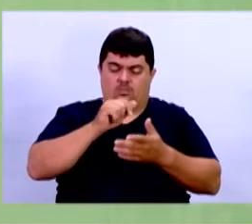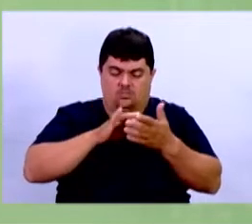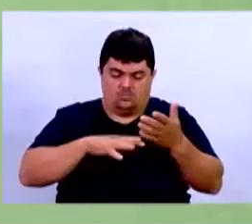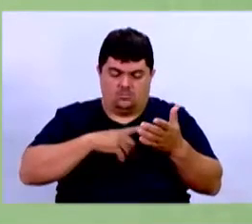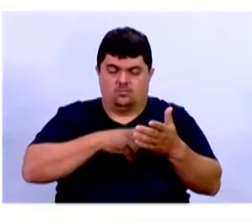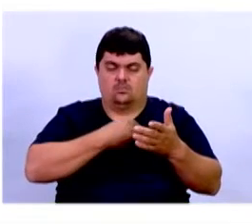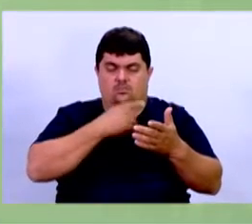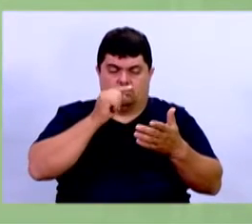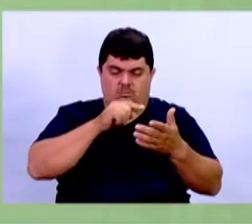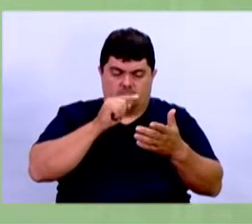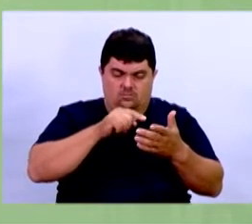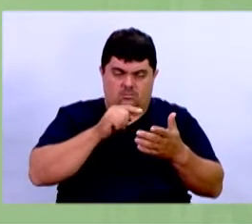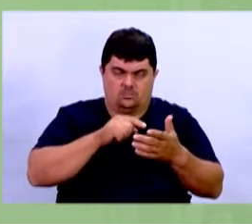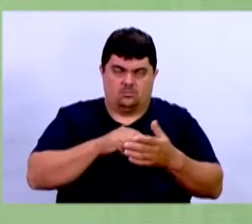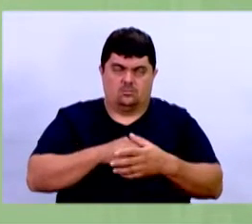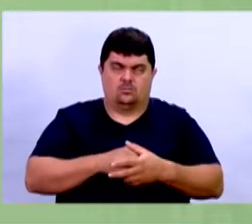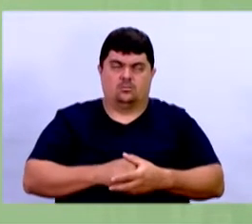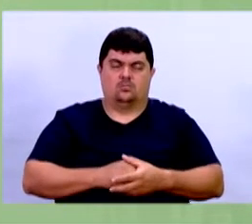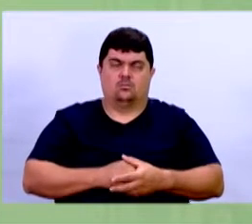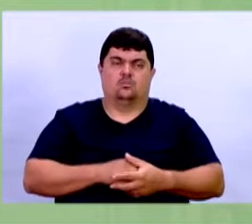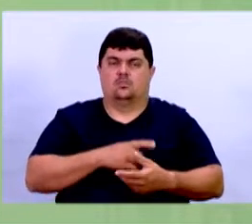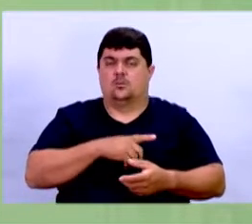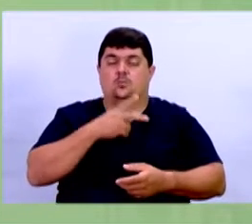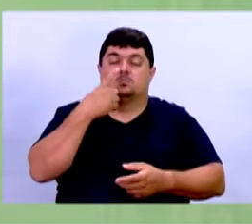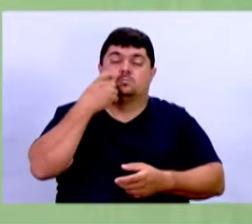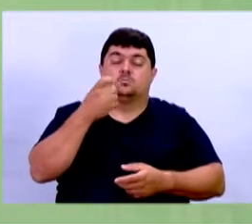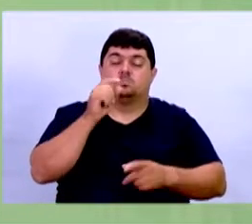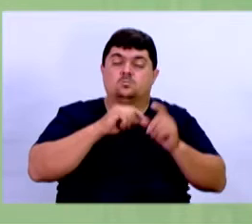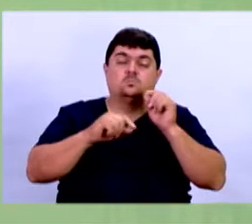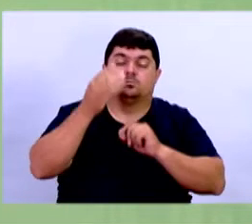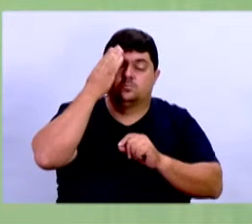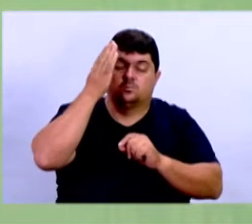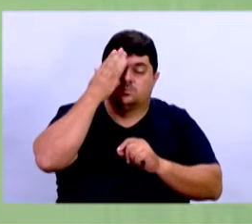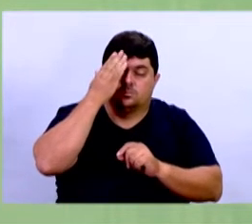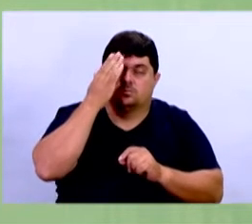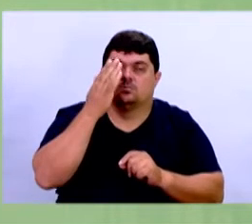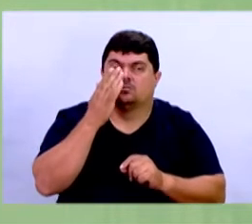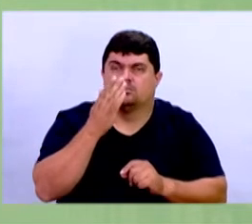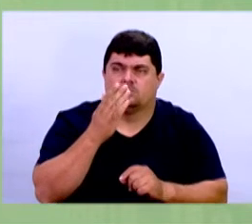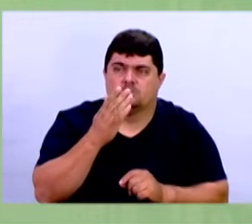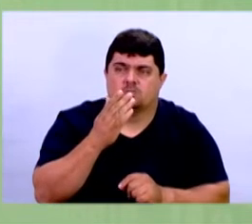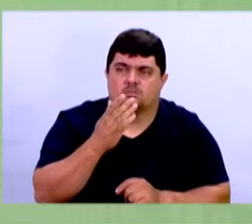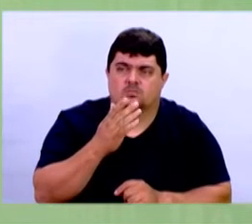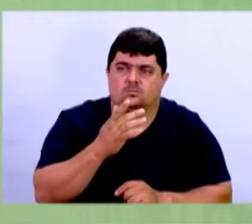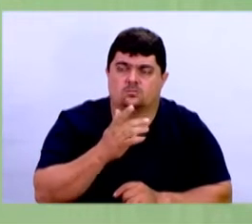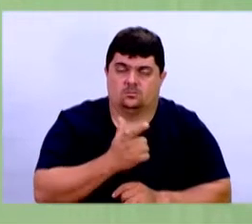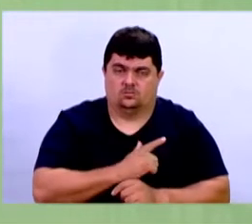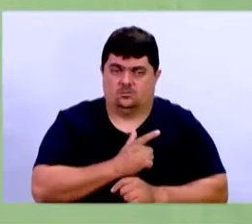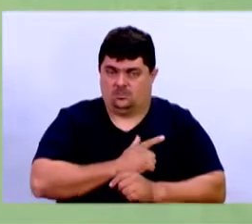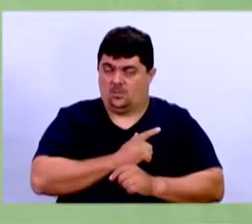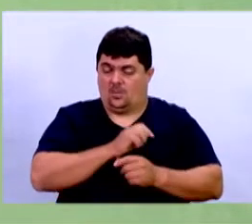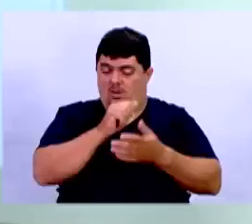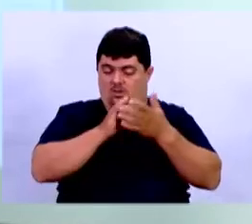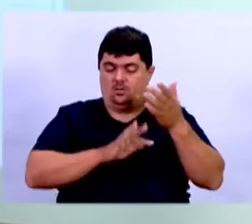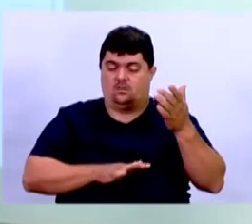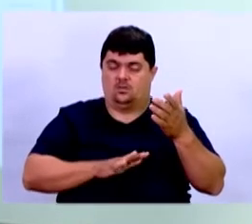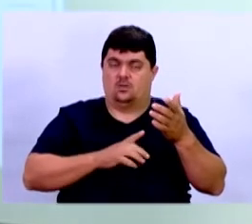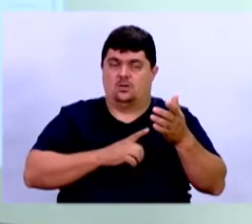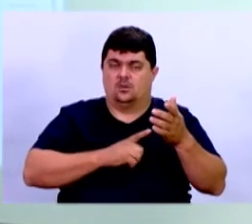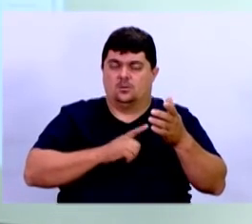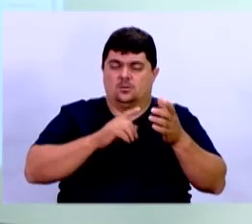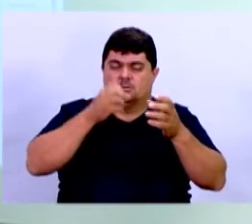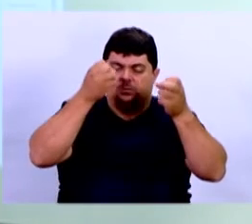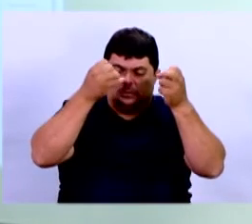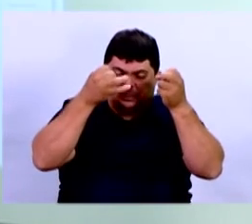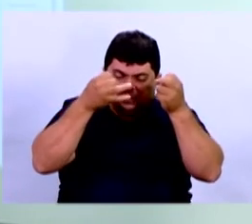trabalhando isso. Interessante entender que nós temos na apostila um tutorial